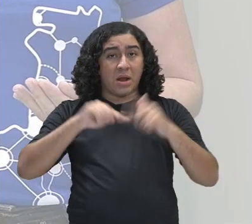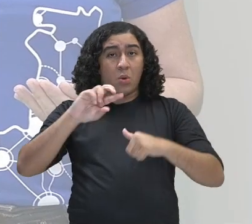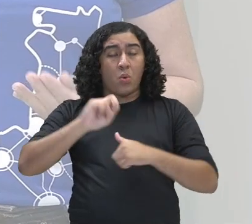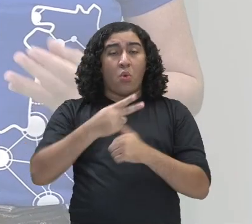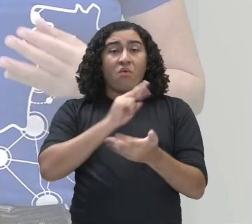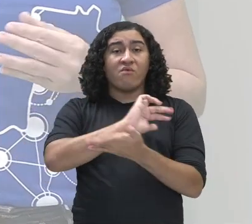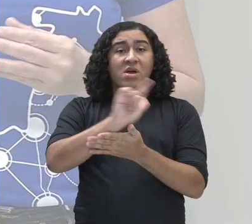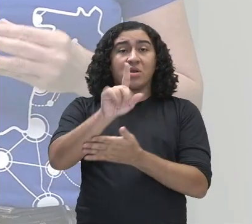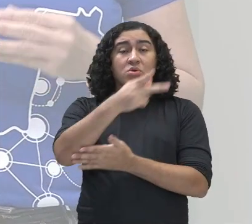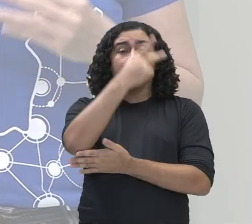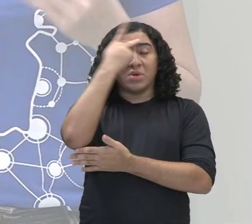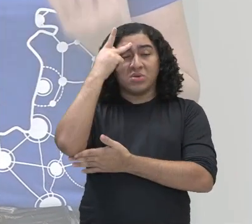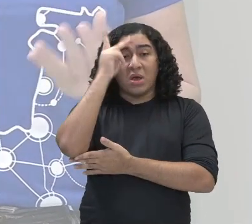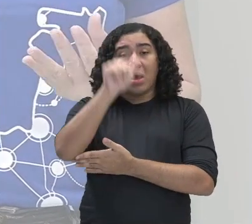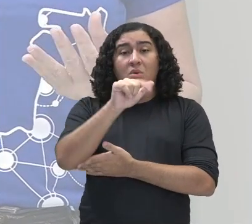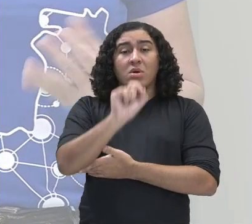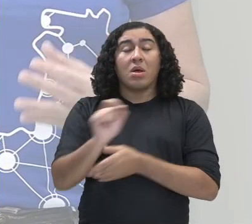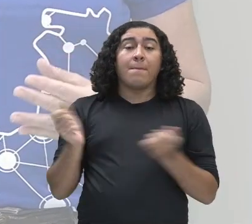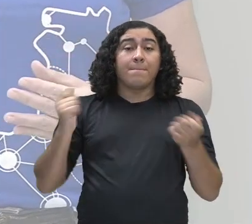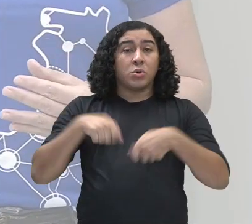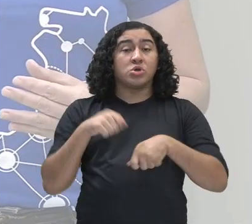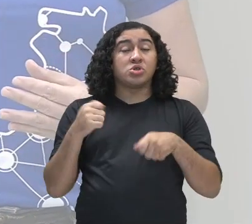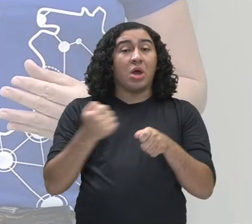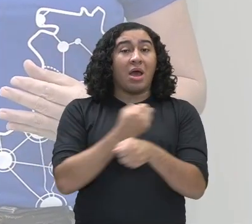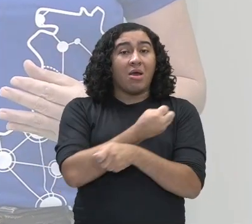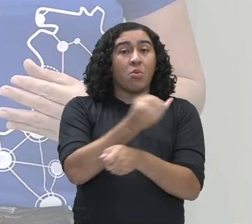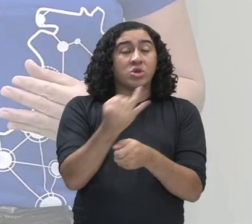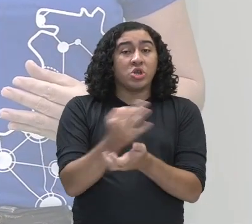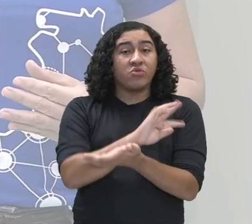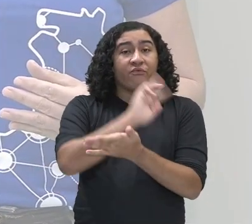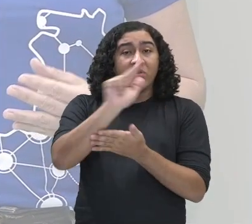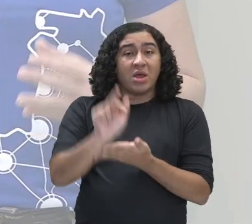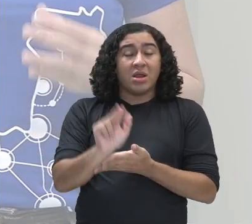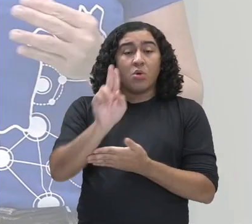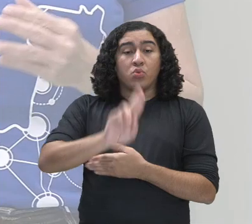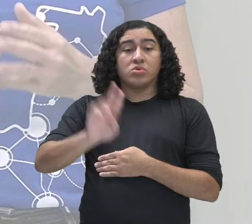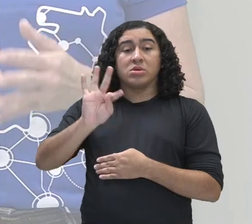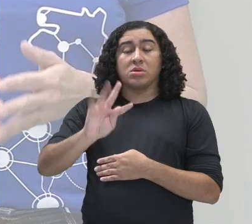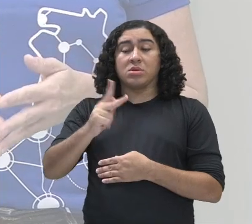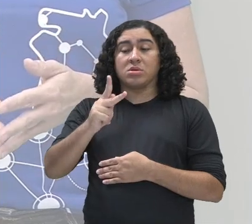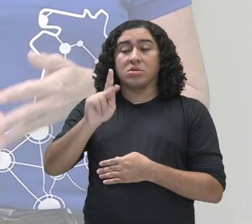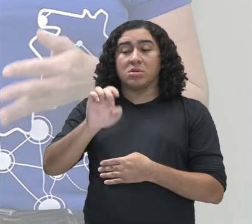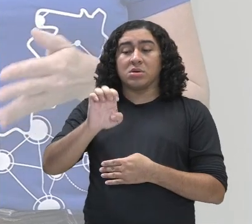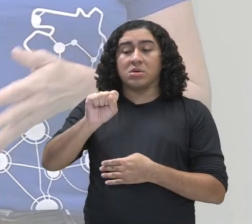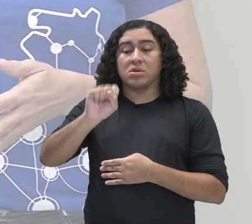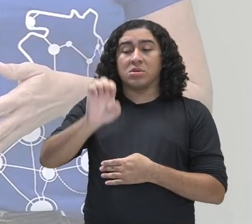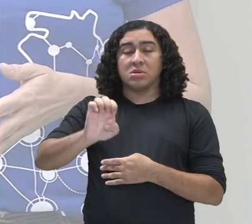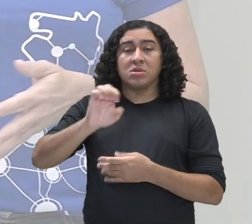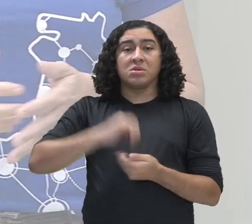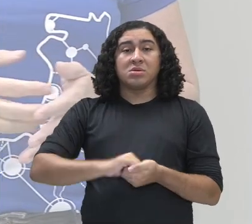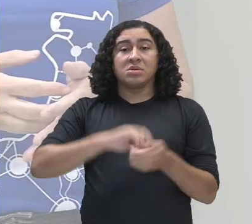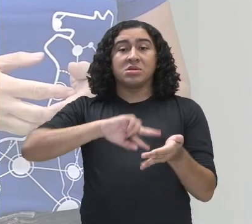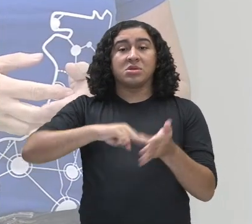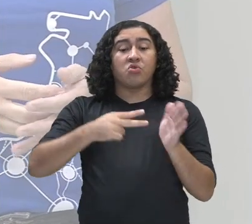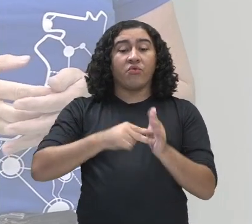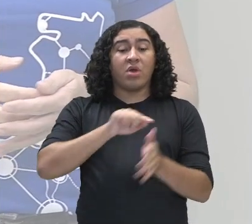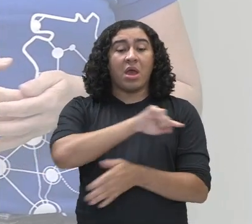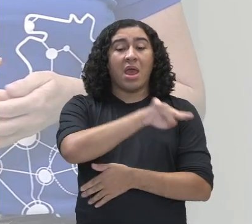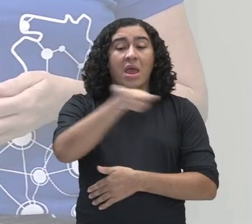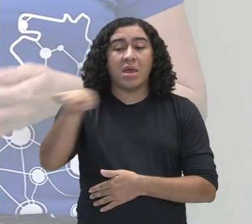que está perto, sendo, portanto, plural, nós utilizamos these, que significa estes